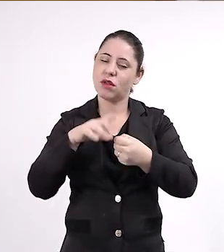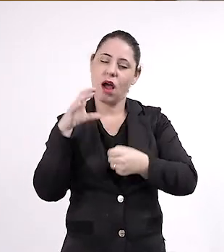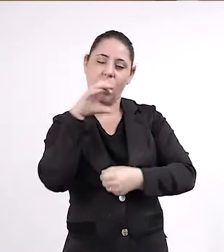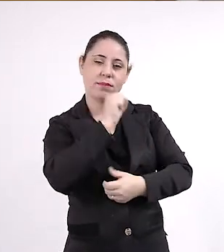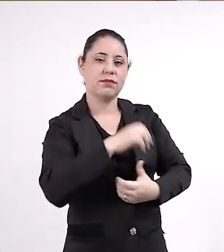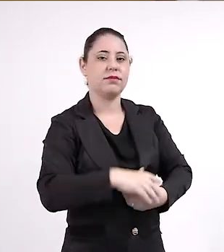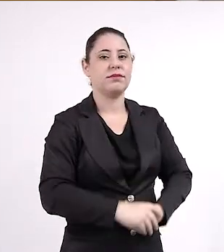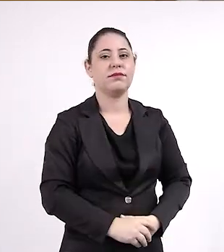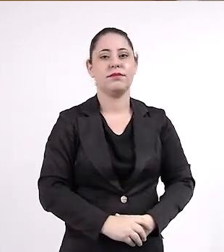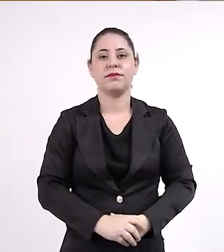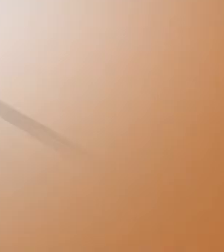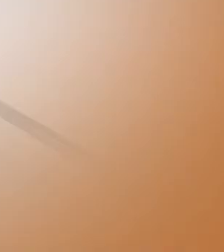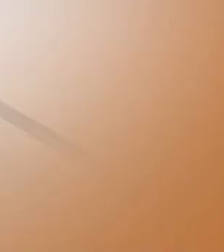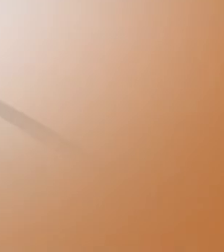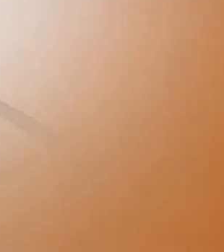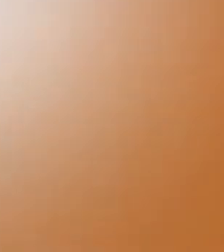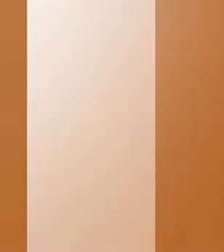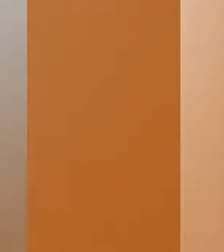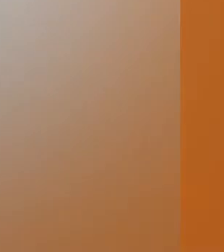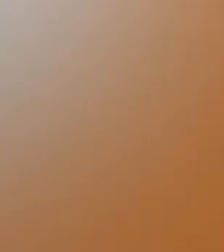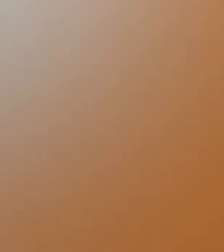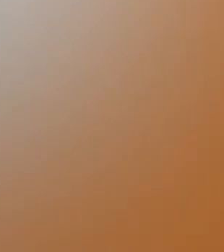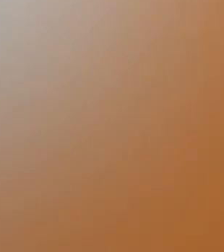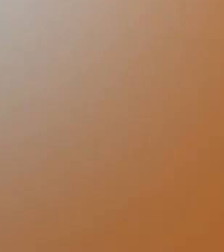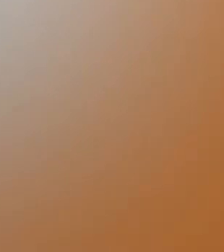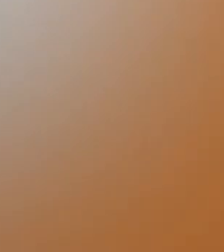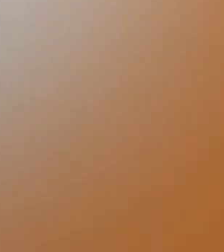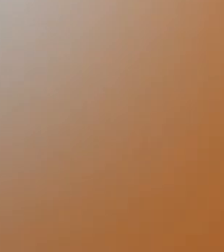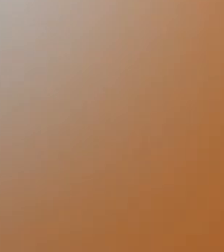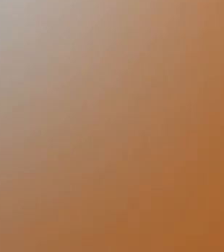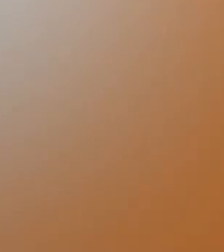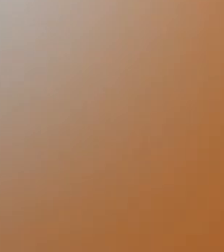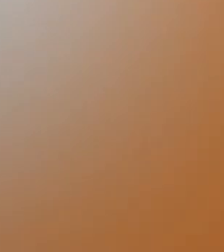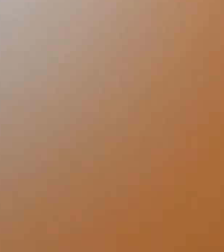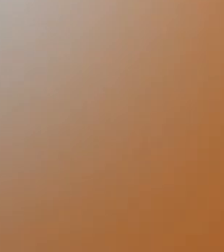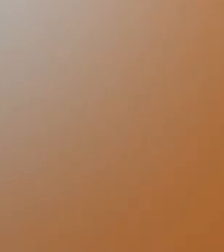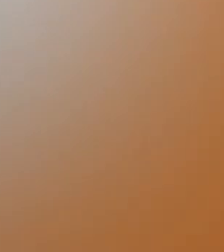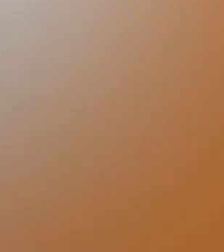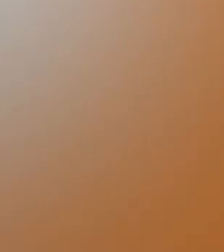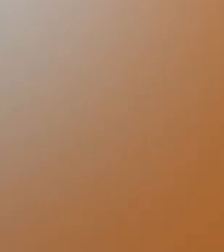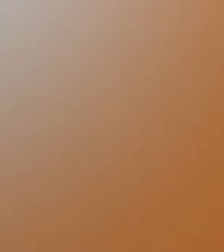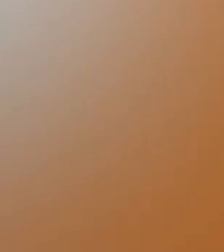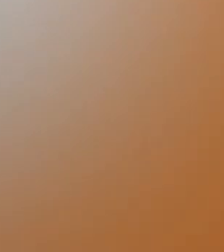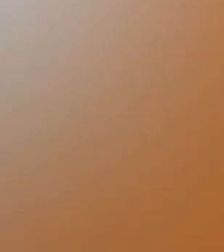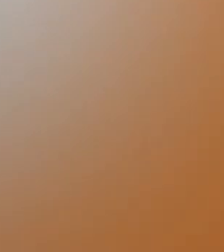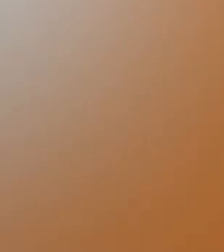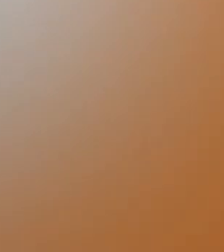daqui a pouco.